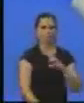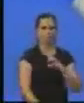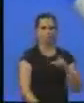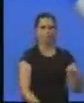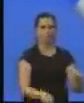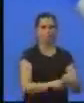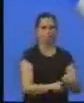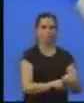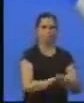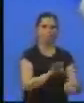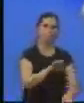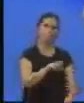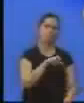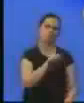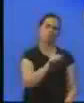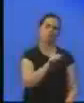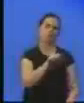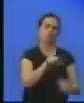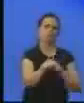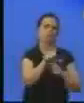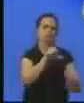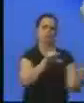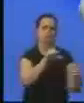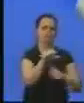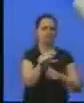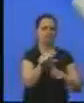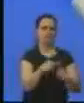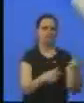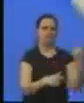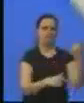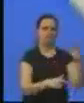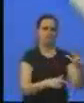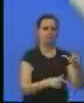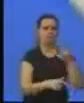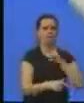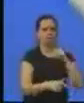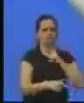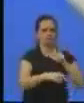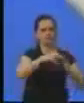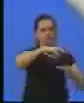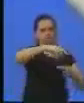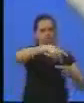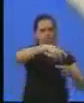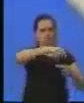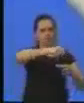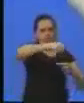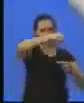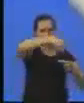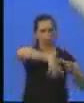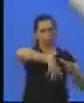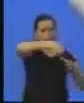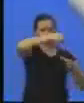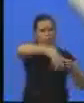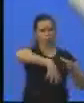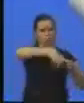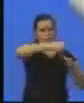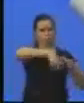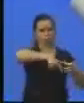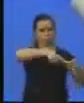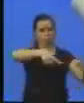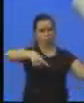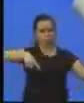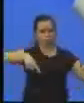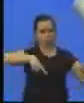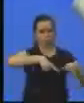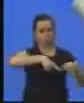Ainda com taxa de variação, vamos ver uma outra aplicação. Eu tenho uma torneira que lança água em um tanque. Então, eu